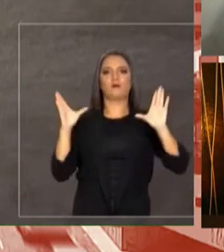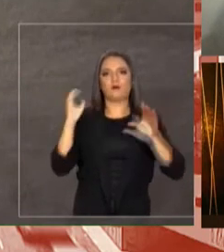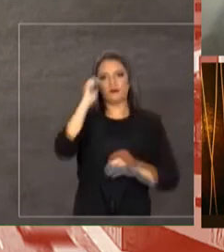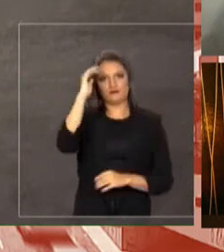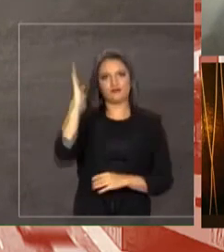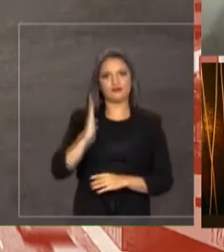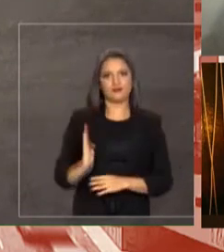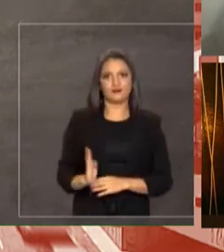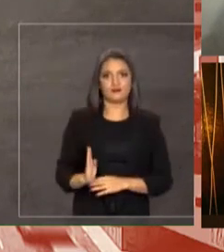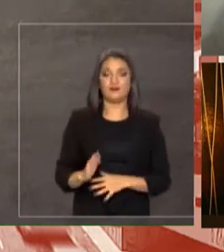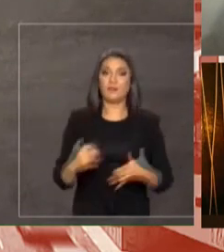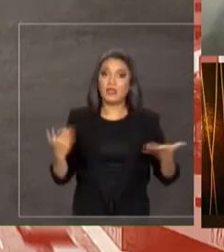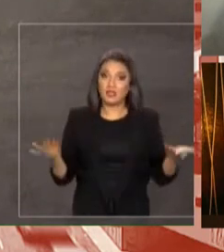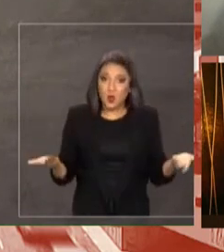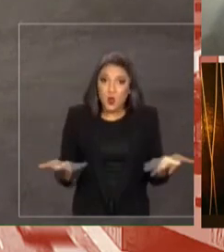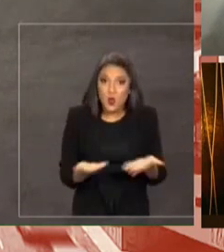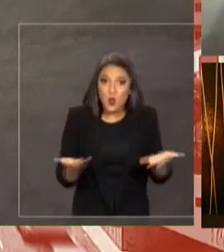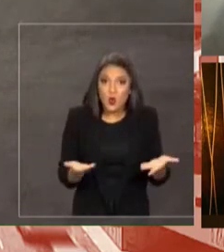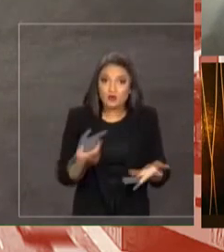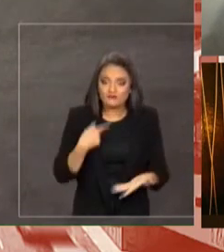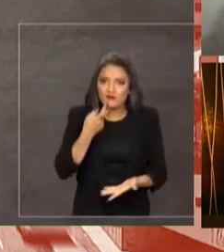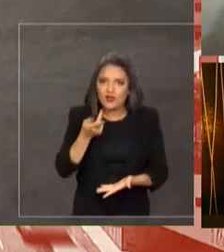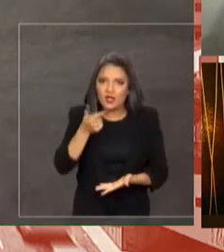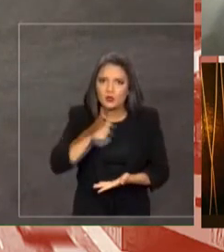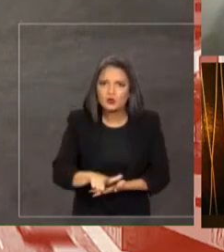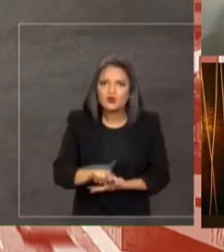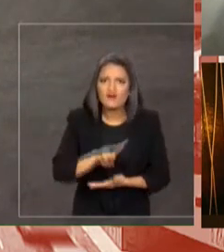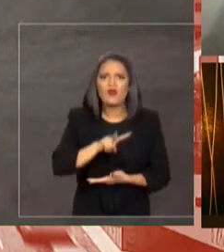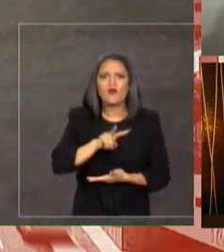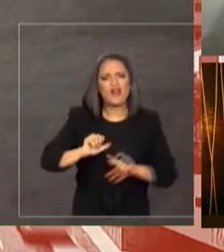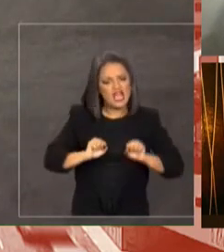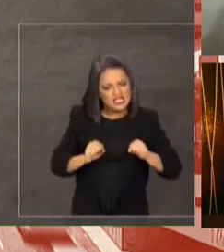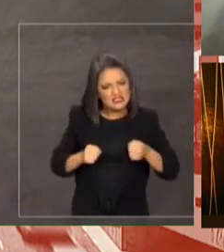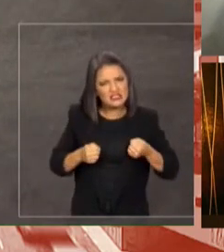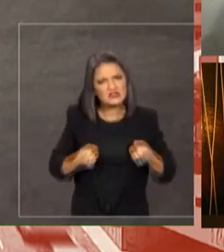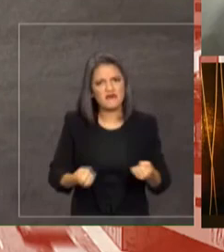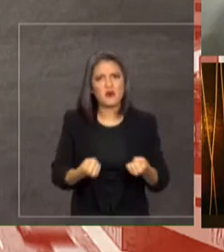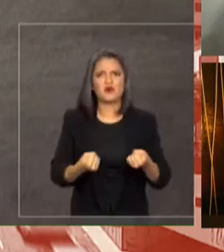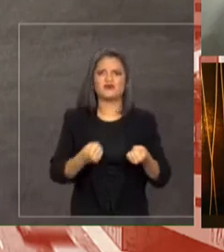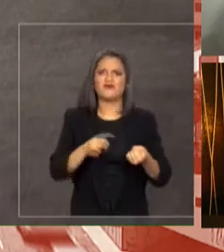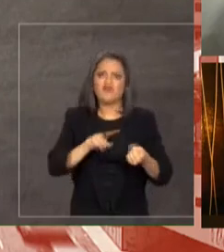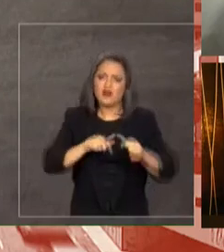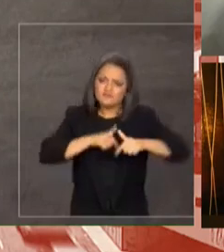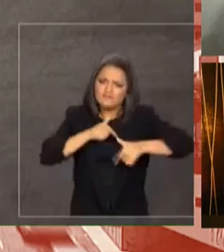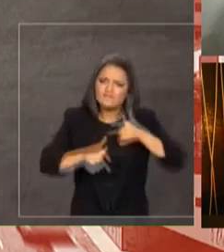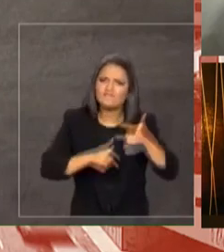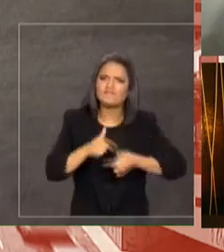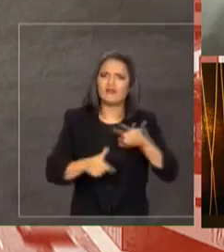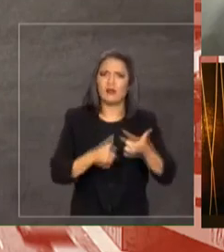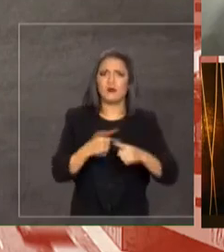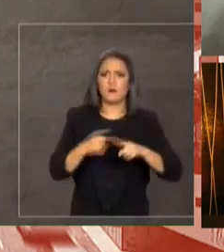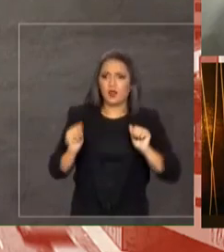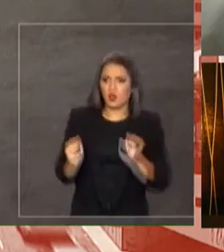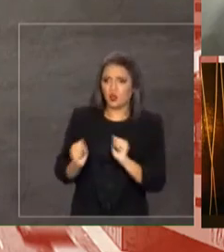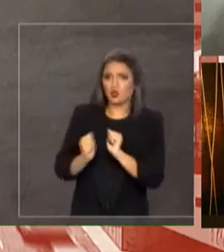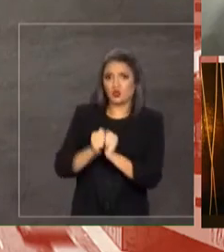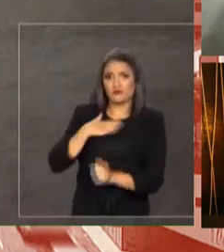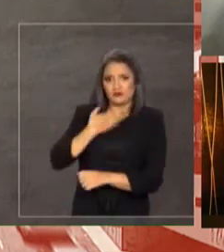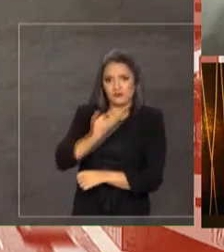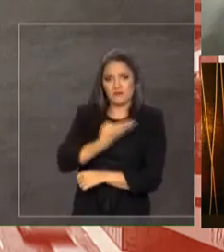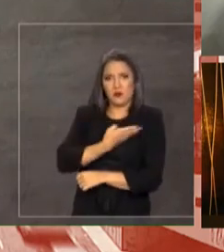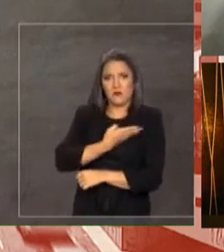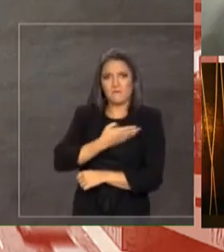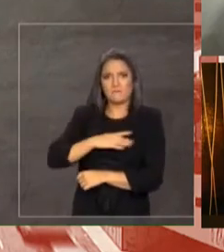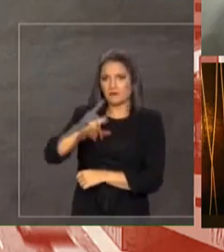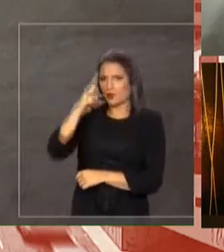ali a questão do diploma dele de novo ele simboliza muita gente né que não conseguiu o sucesso através dos estudos ou da Academia porque não tiveram